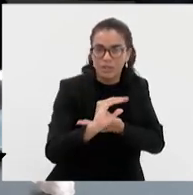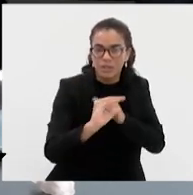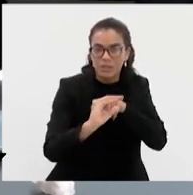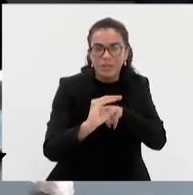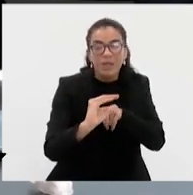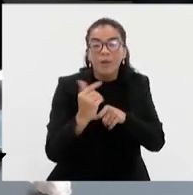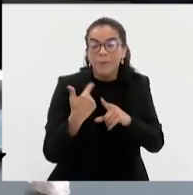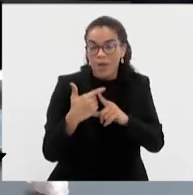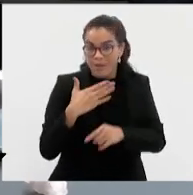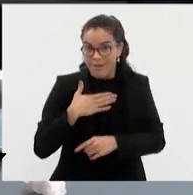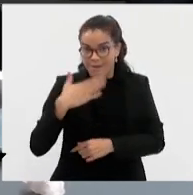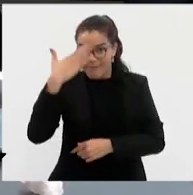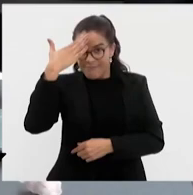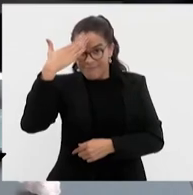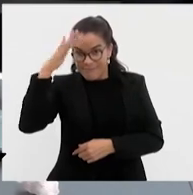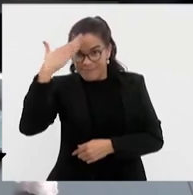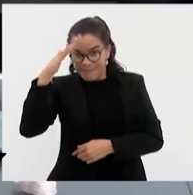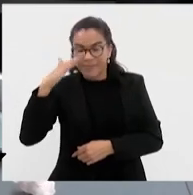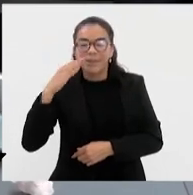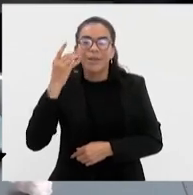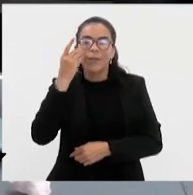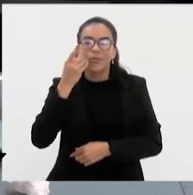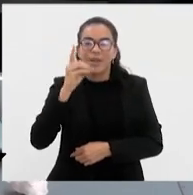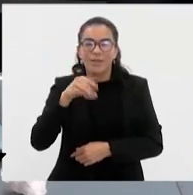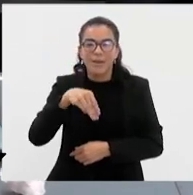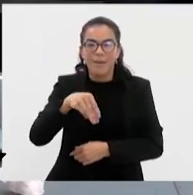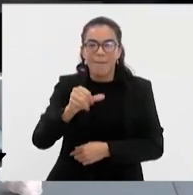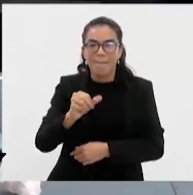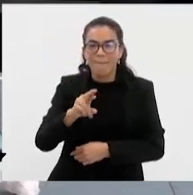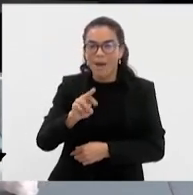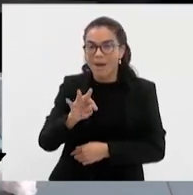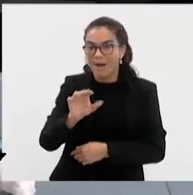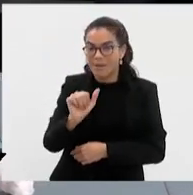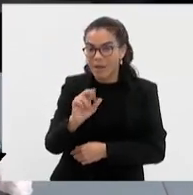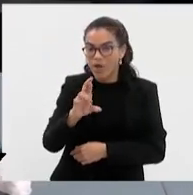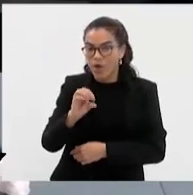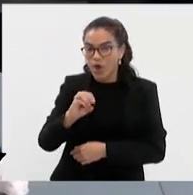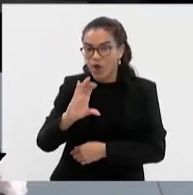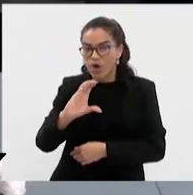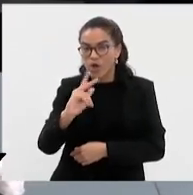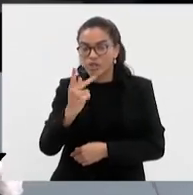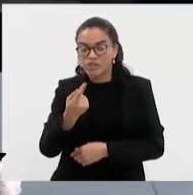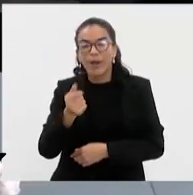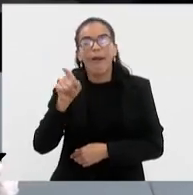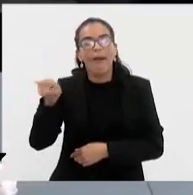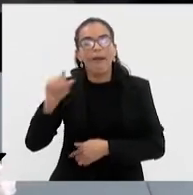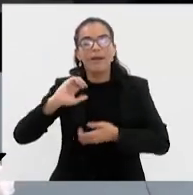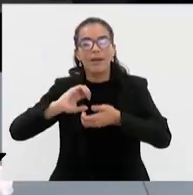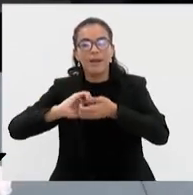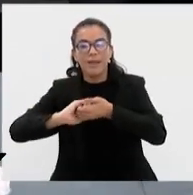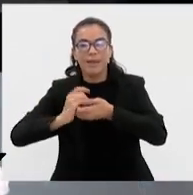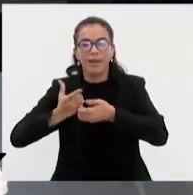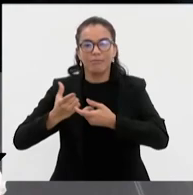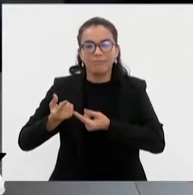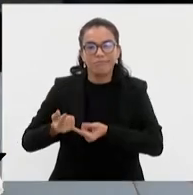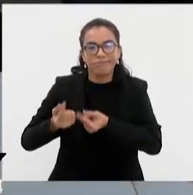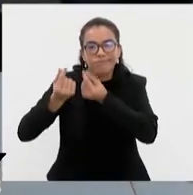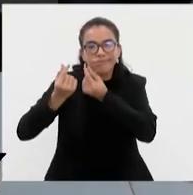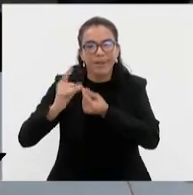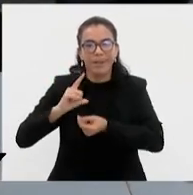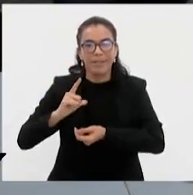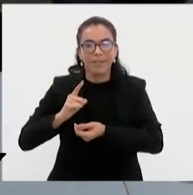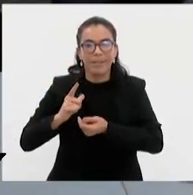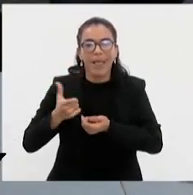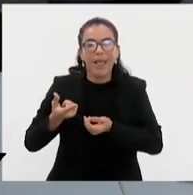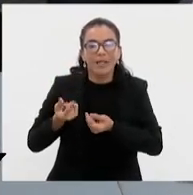meu entendimento, a intenção da deputada Marta Rocha são as ligas que são subsidiadas, que têm incentivo fiscal,